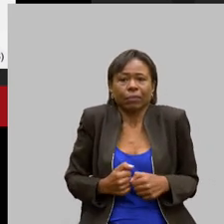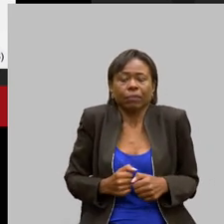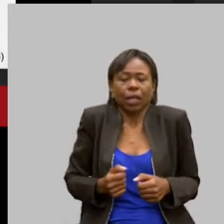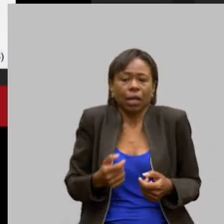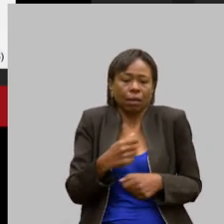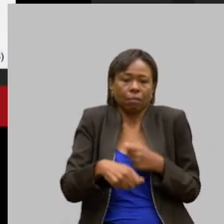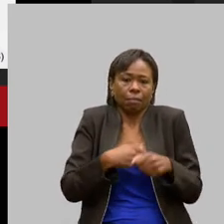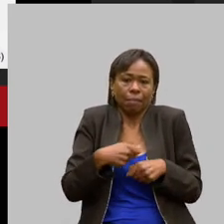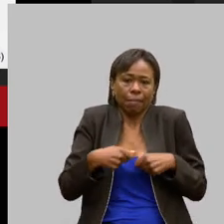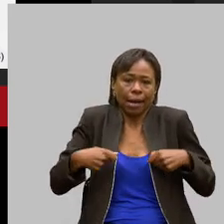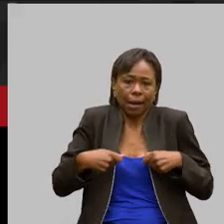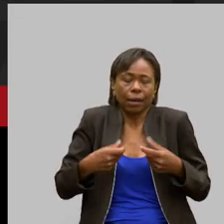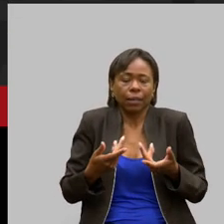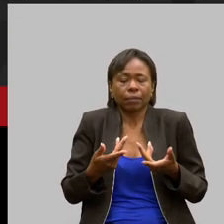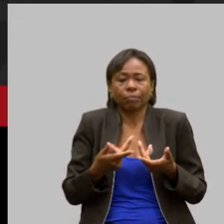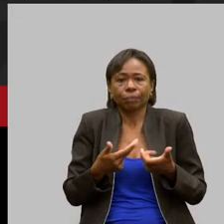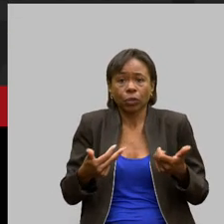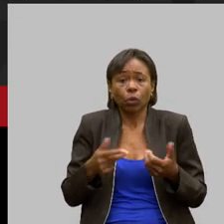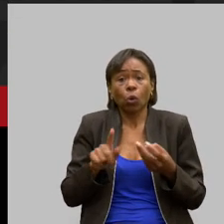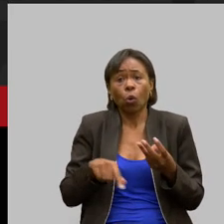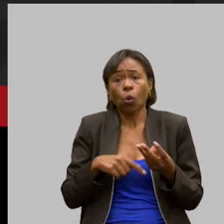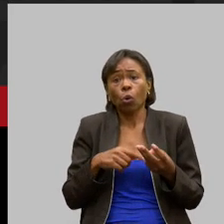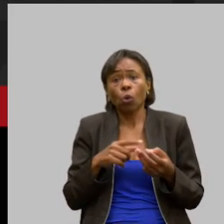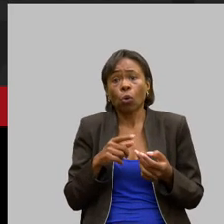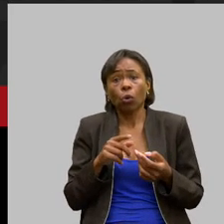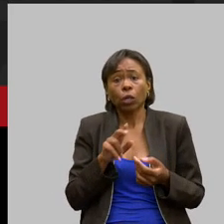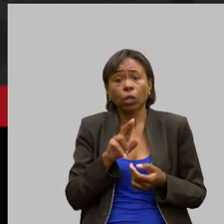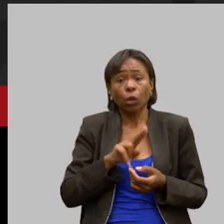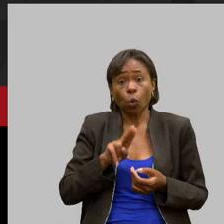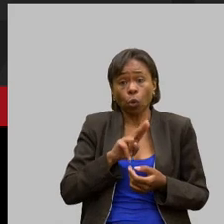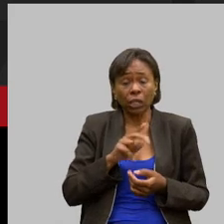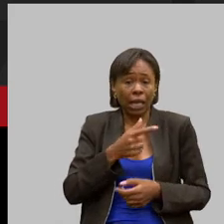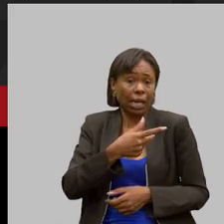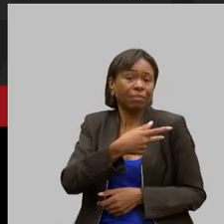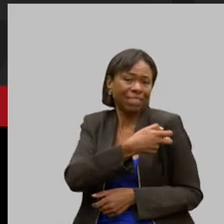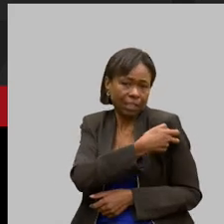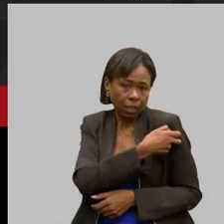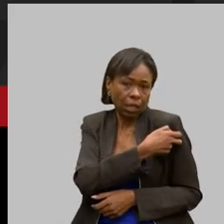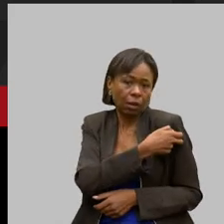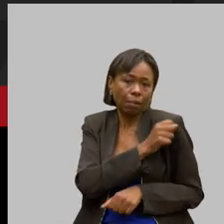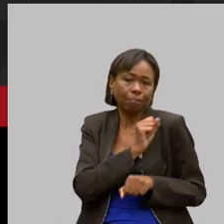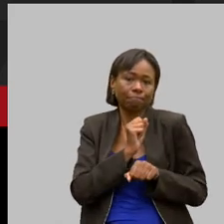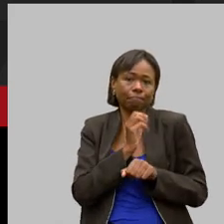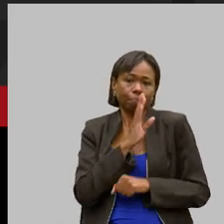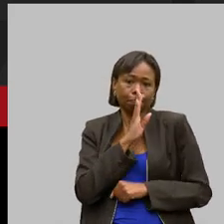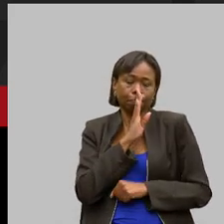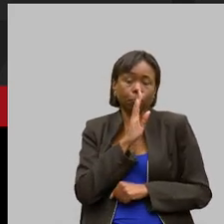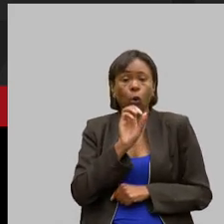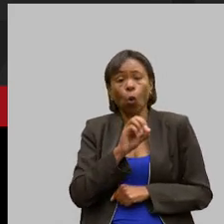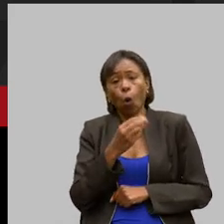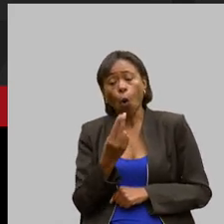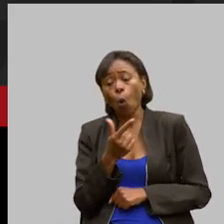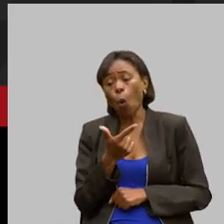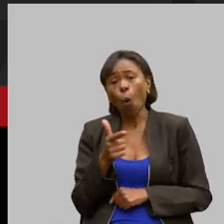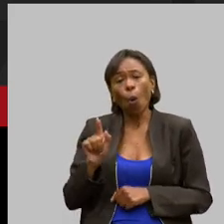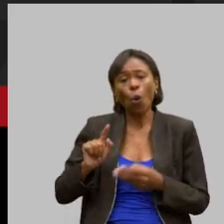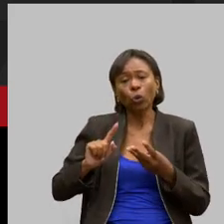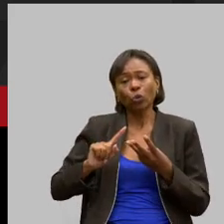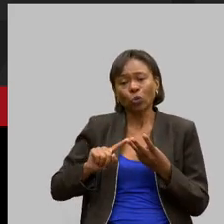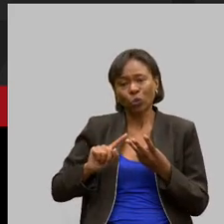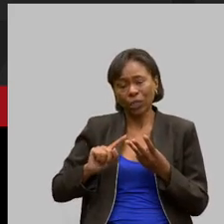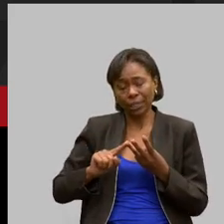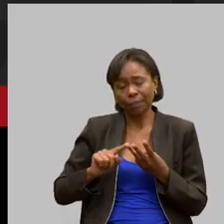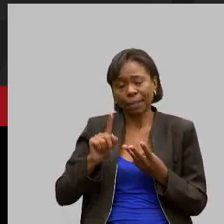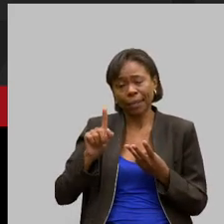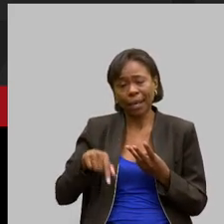uso da sedação e o paciente que precisa ser indicado para anestesia geral Então são esses três